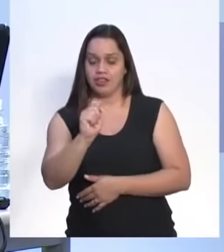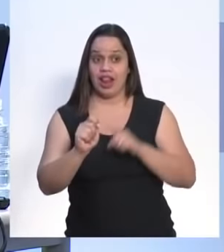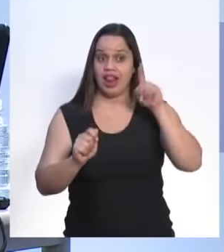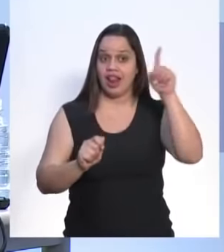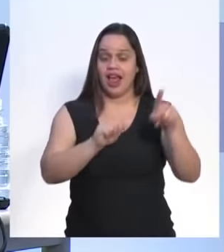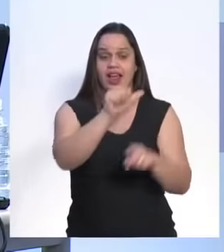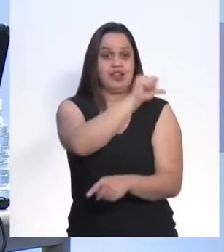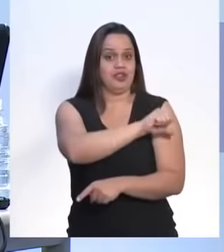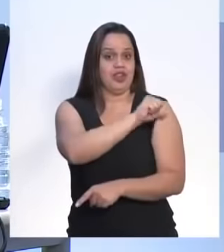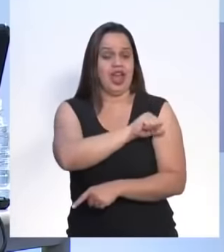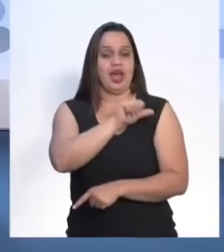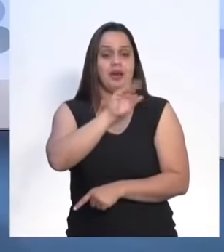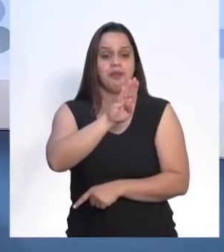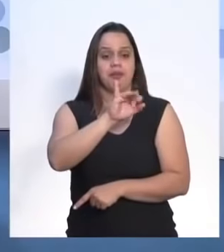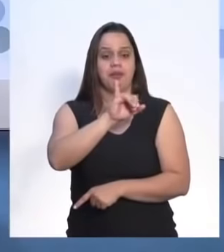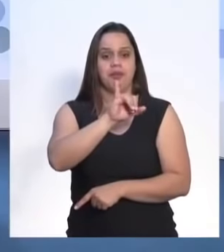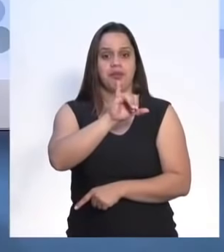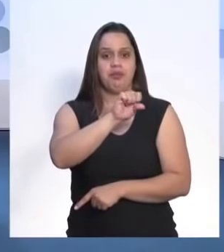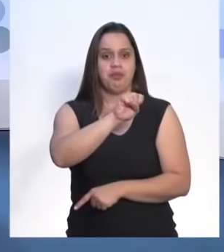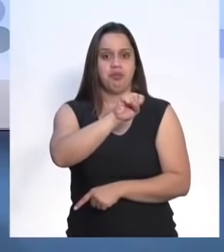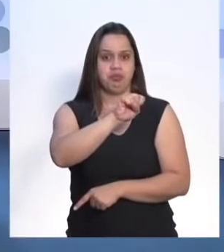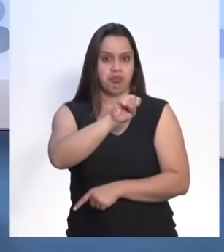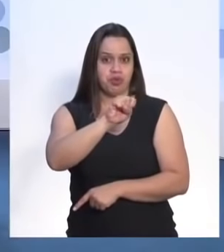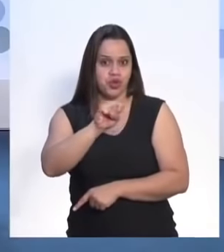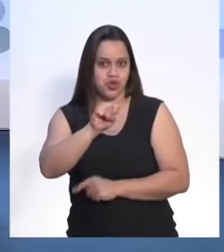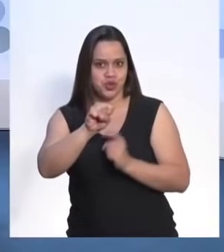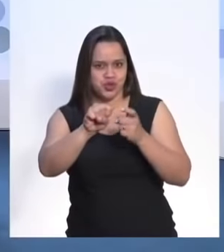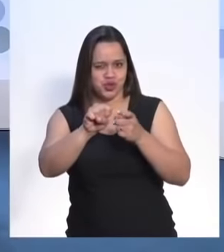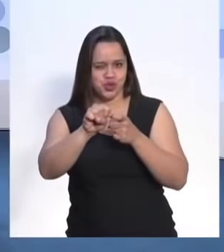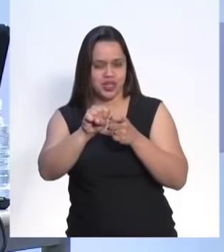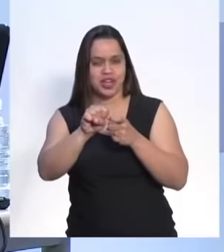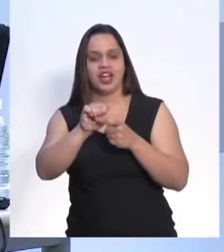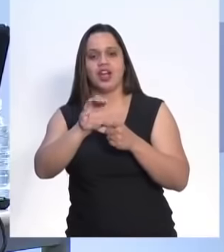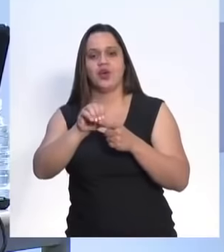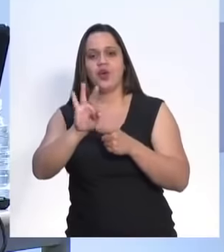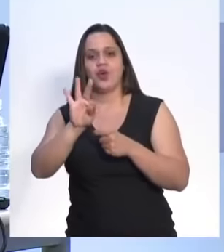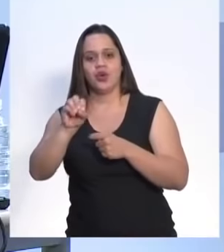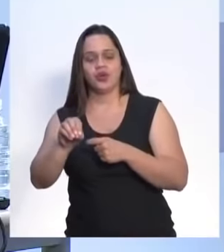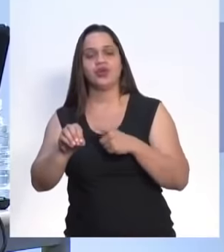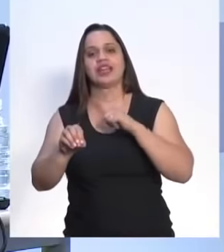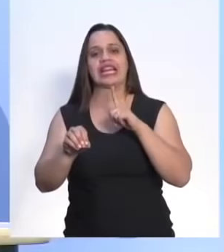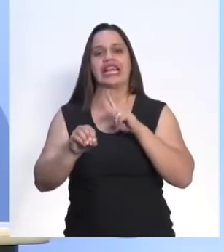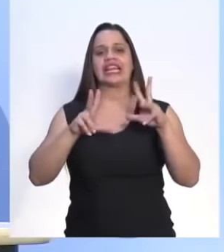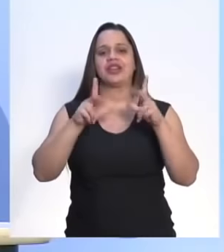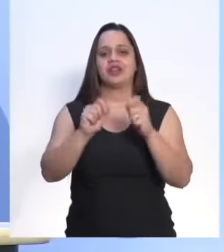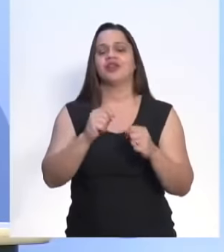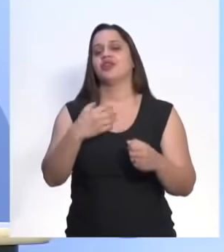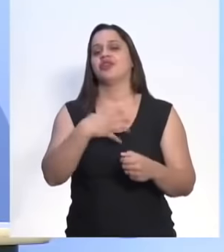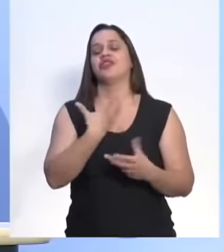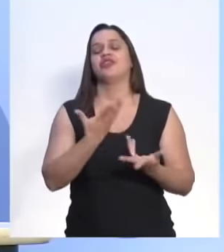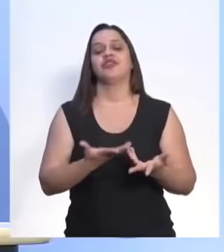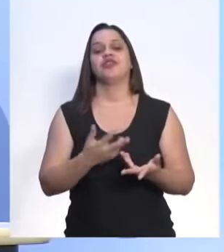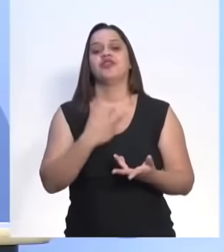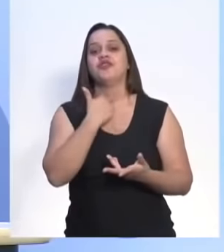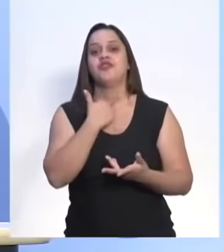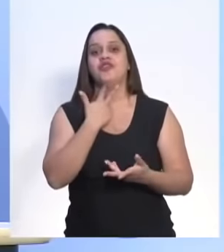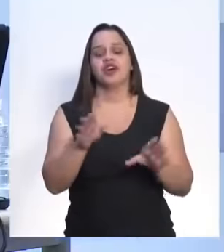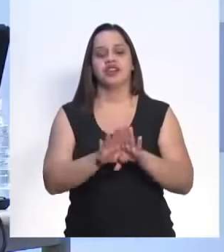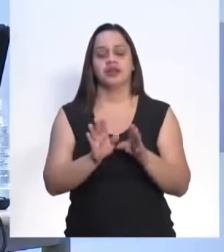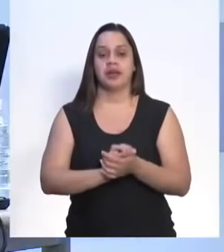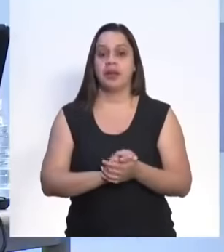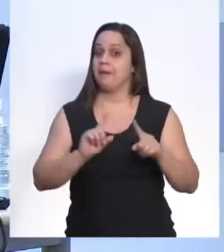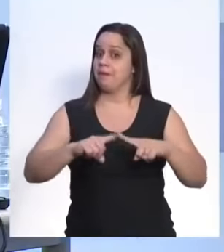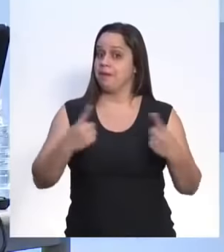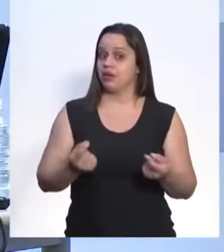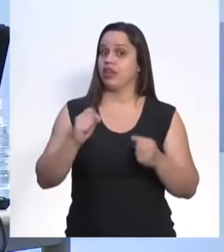falam biscoito. Biscoito. Biscoito, né? Tem todo um Yes. sotaque também, não é só a palavra, tem todo um Olha o sotaque. Só que aí biscoito. nós temos o mesmo